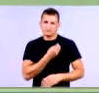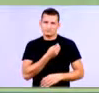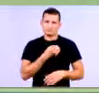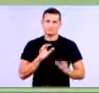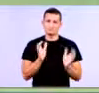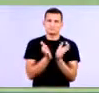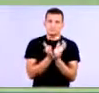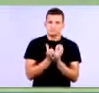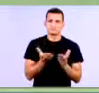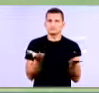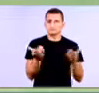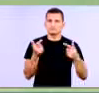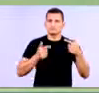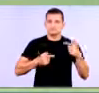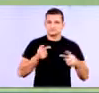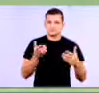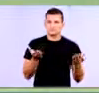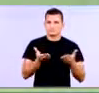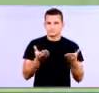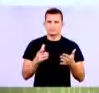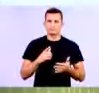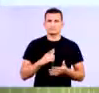a concorrência hoje, ela